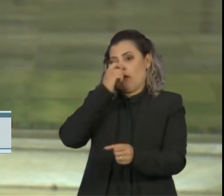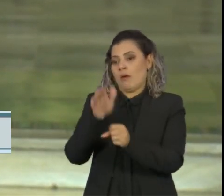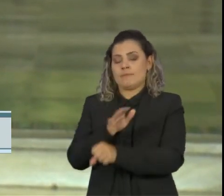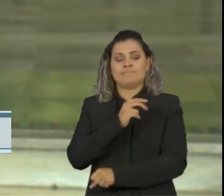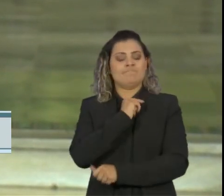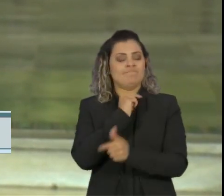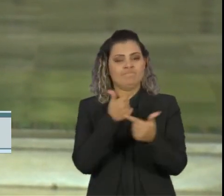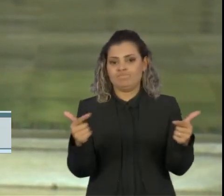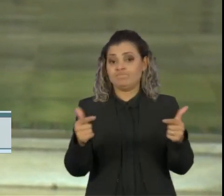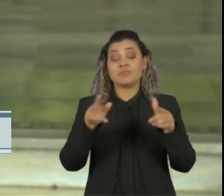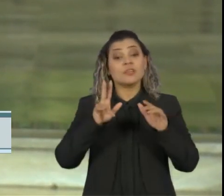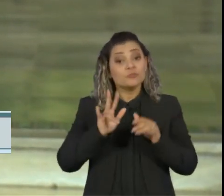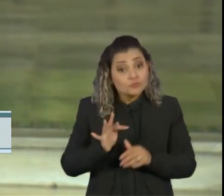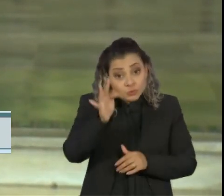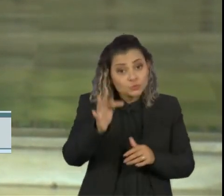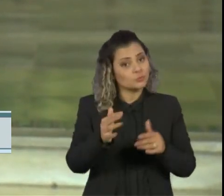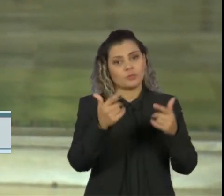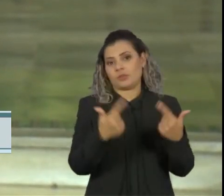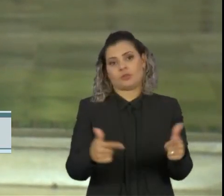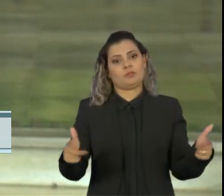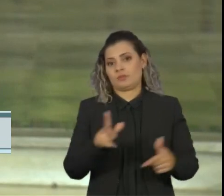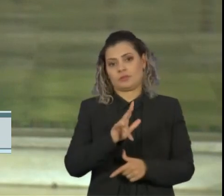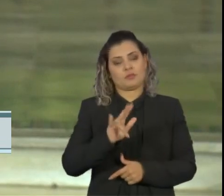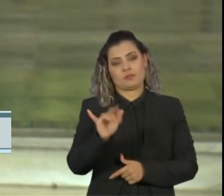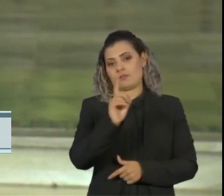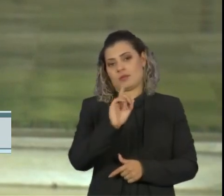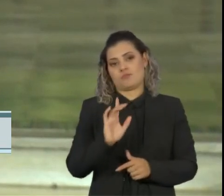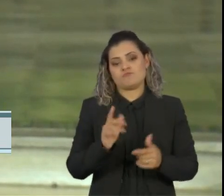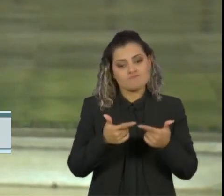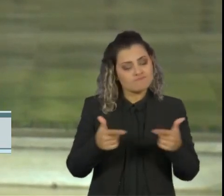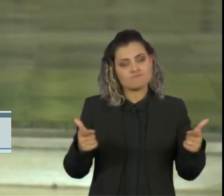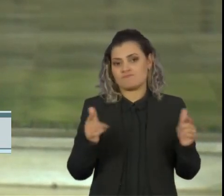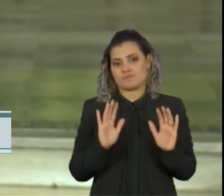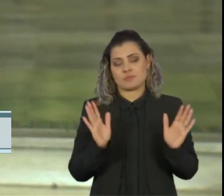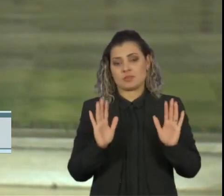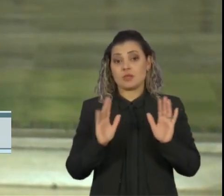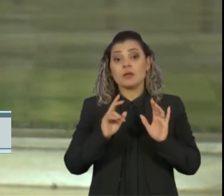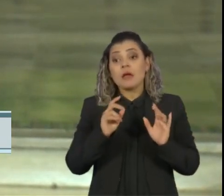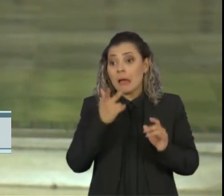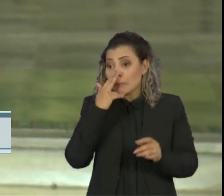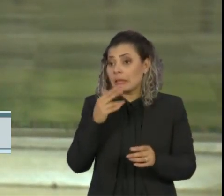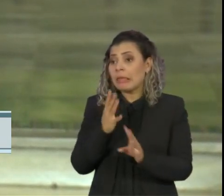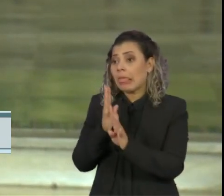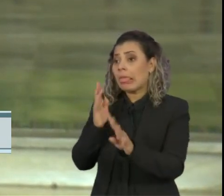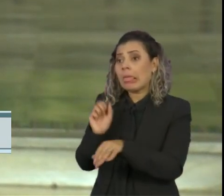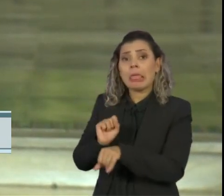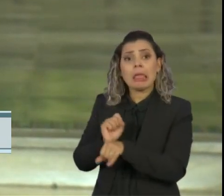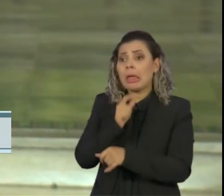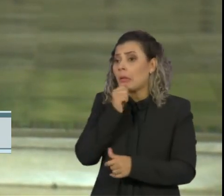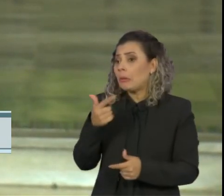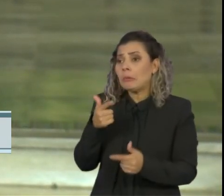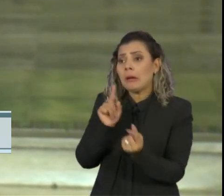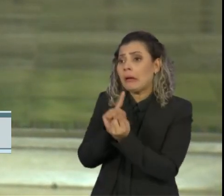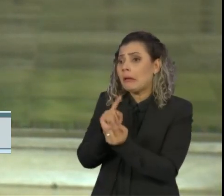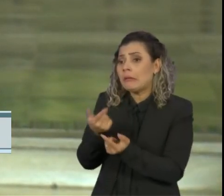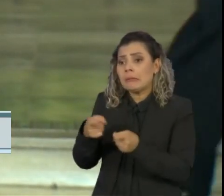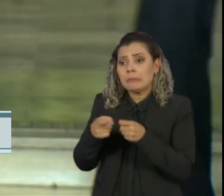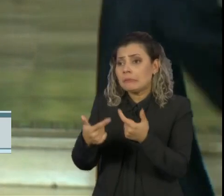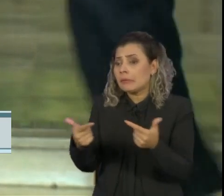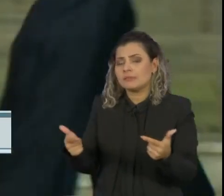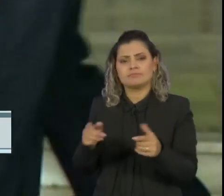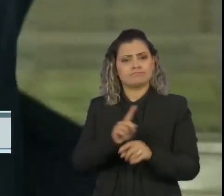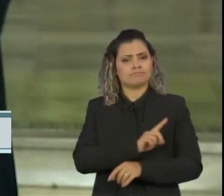terá colapso de saúde no atendimento. Ou seja, ninguém ficou sem atendimento médico, ninguém está